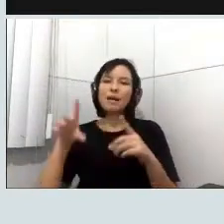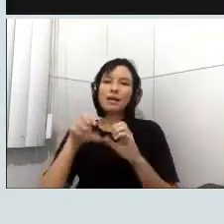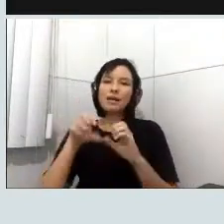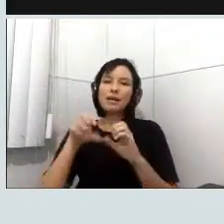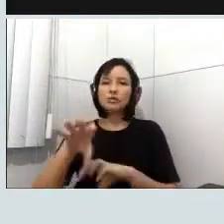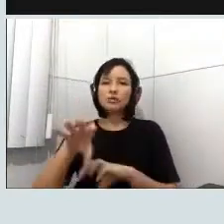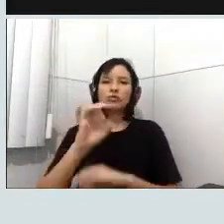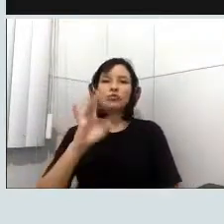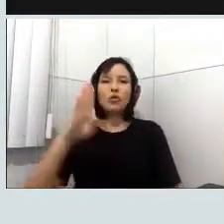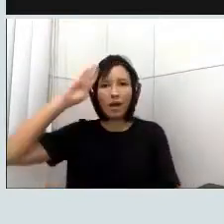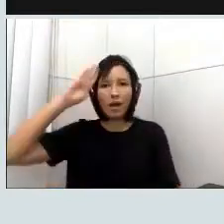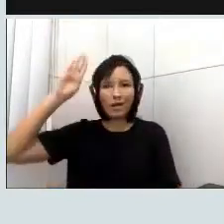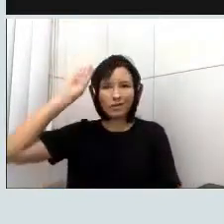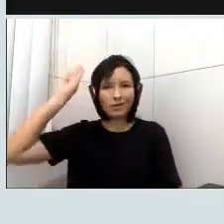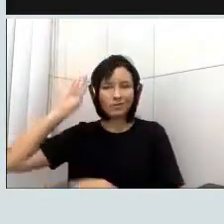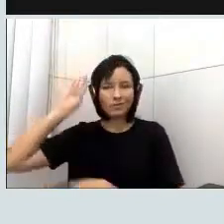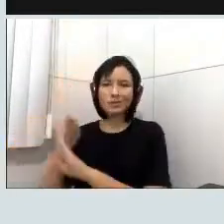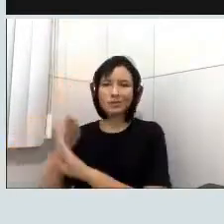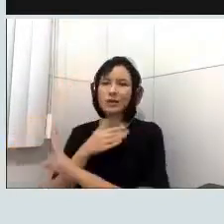conhecido.